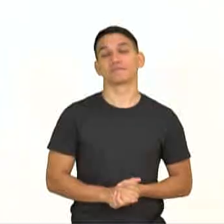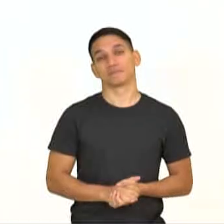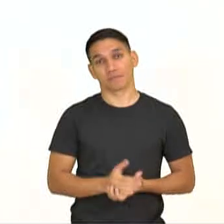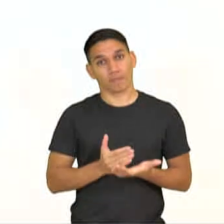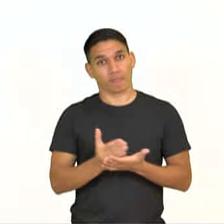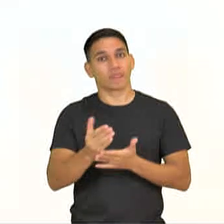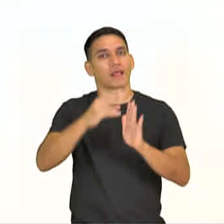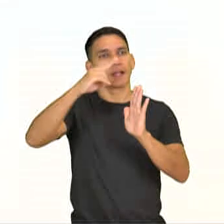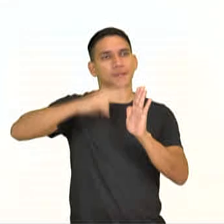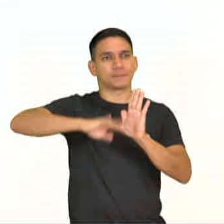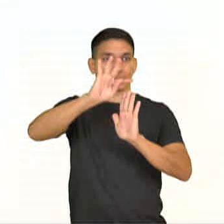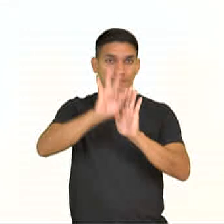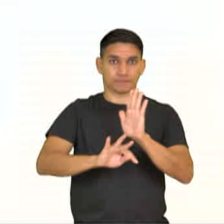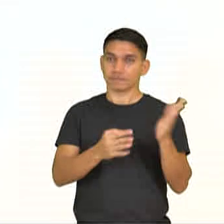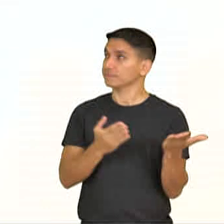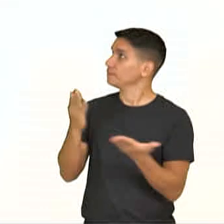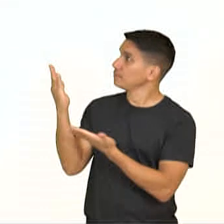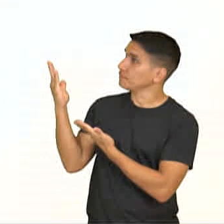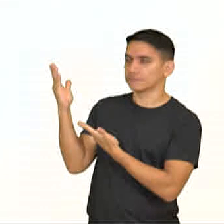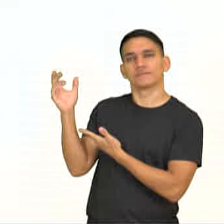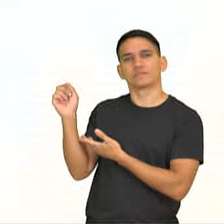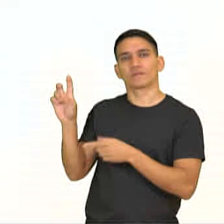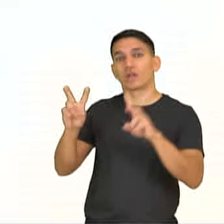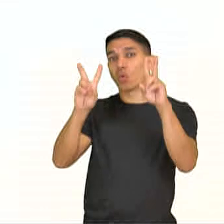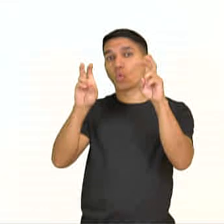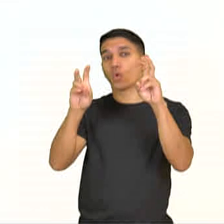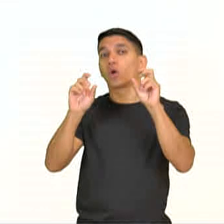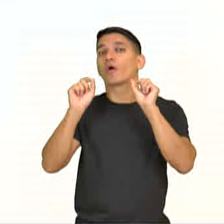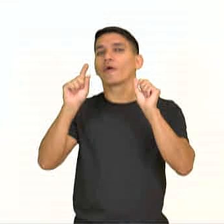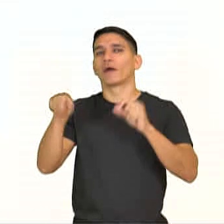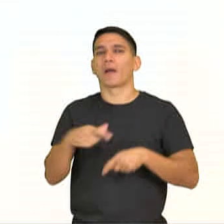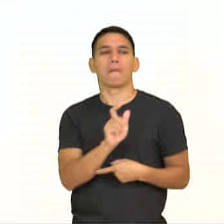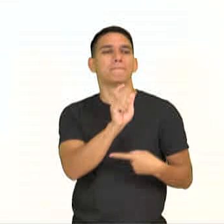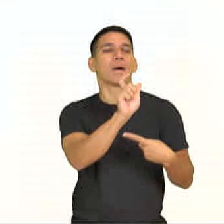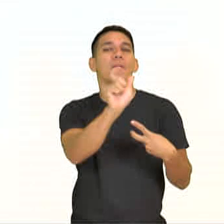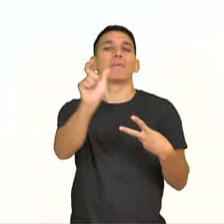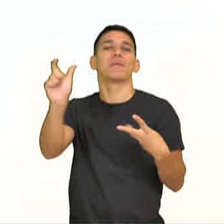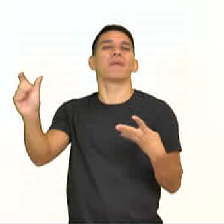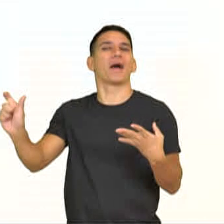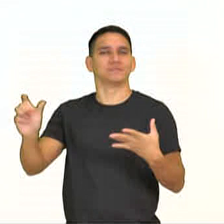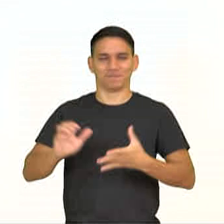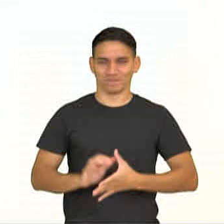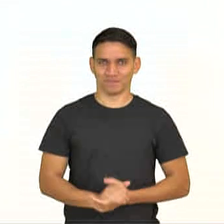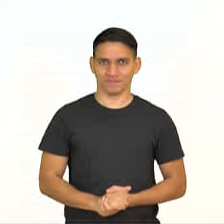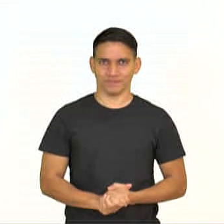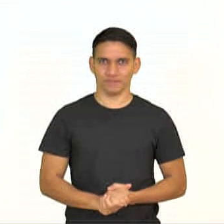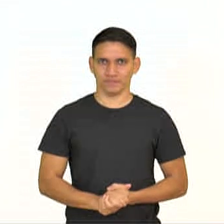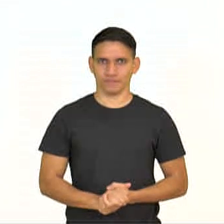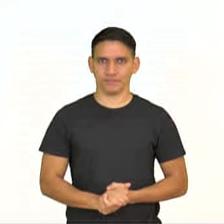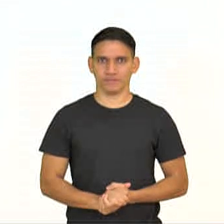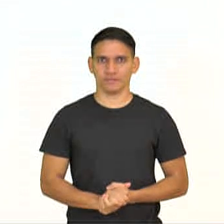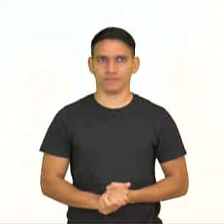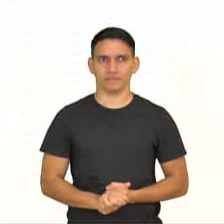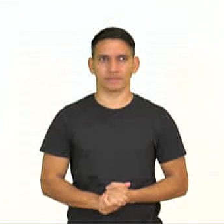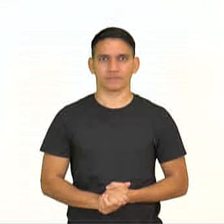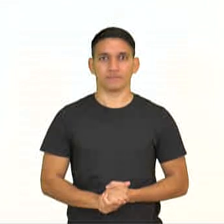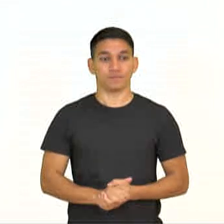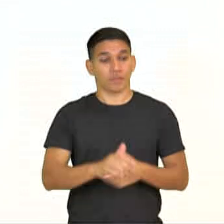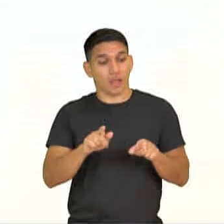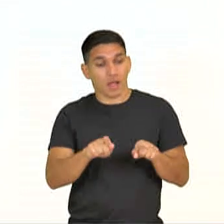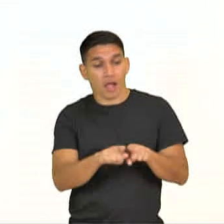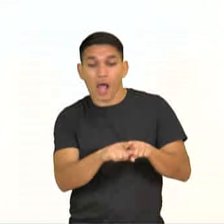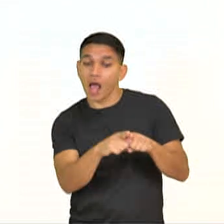vamos começar por uma leitura, O título do nosso texto é Palavras. As